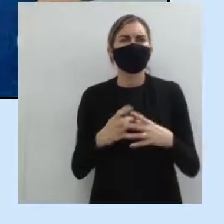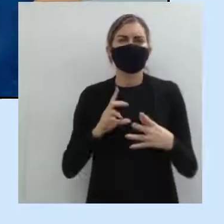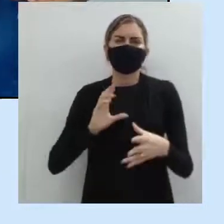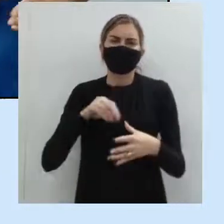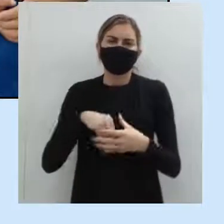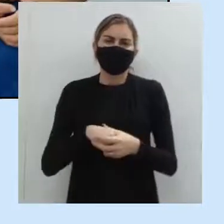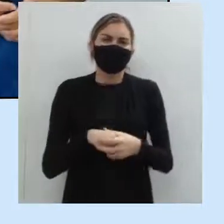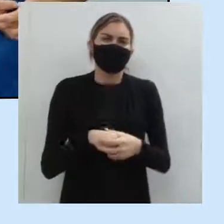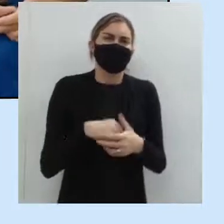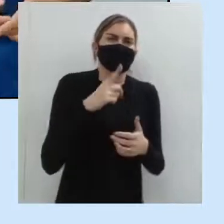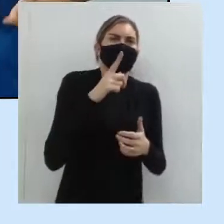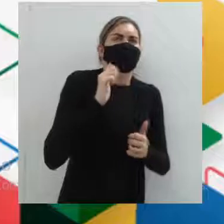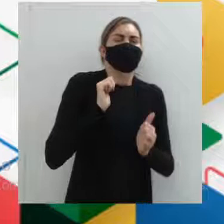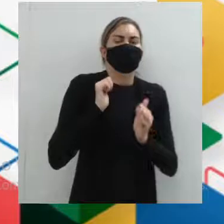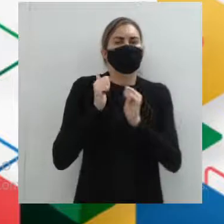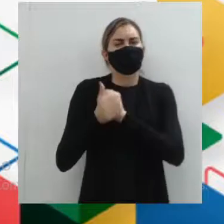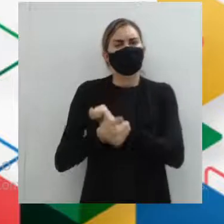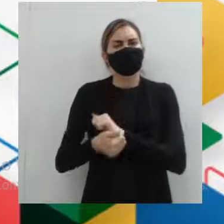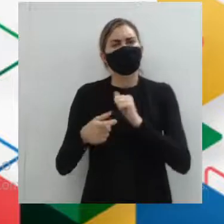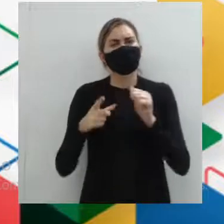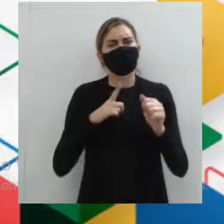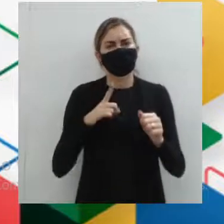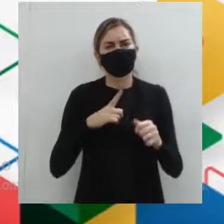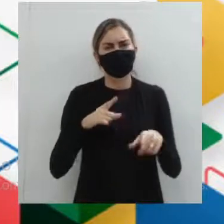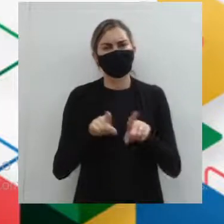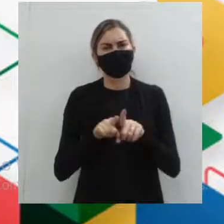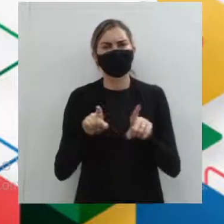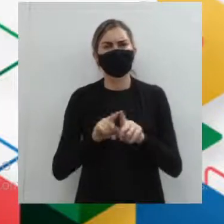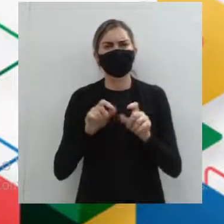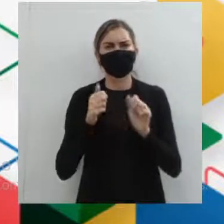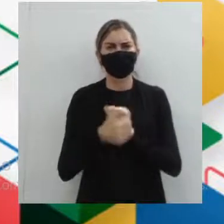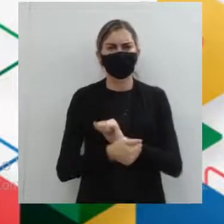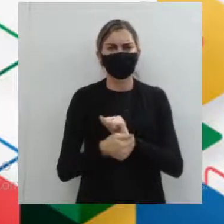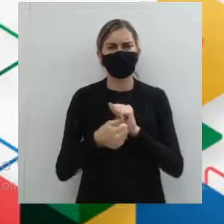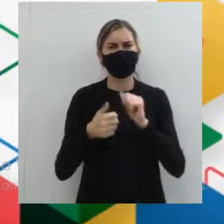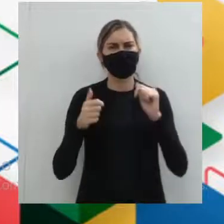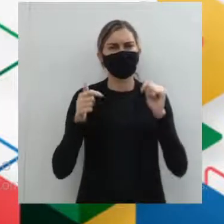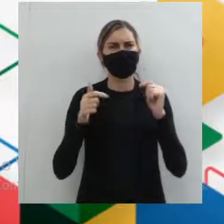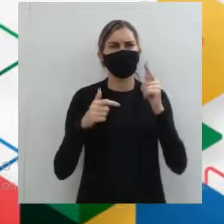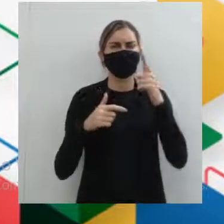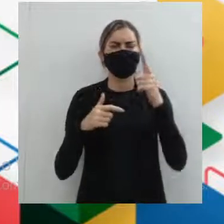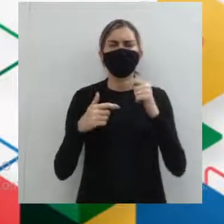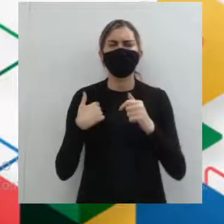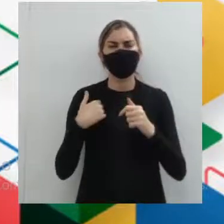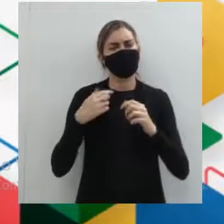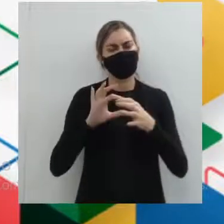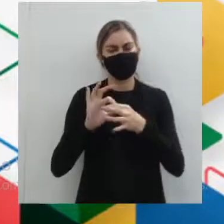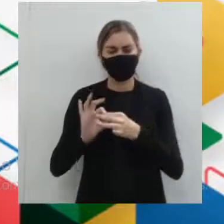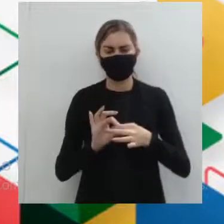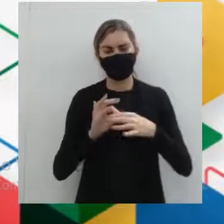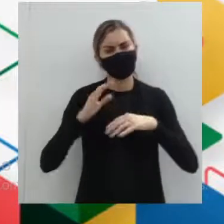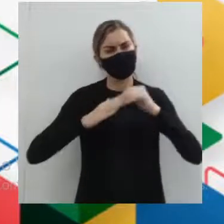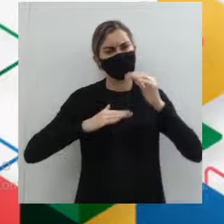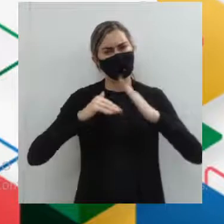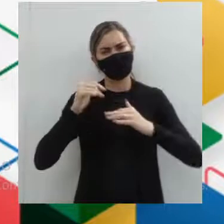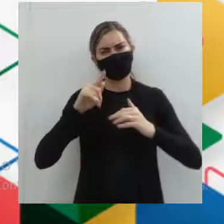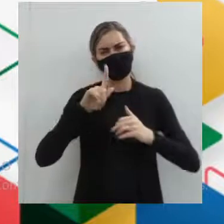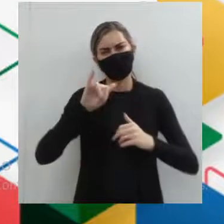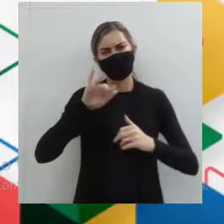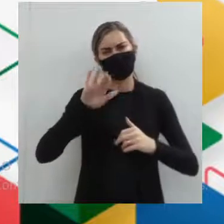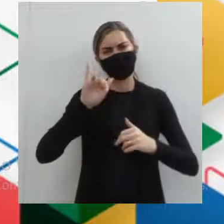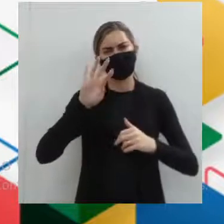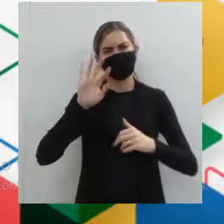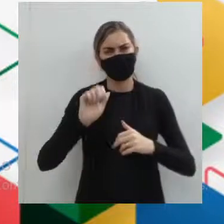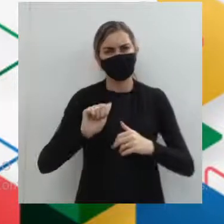do universo dos esportes, há também os esportes radicais de aventura unido à prática da ginástica. O que são os